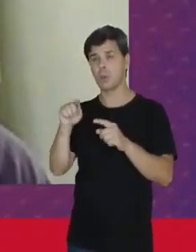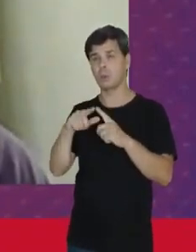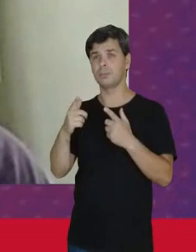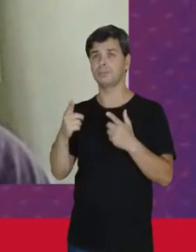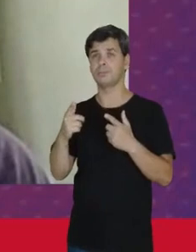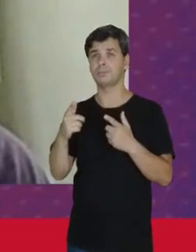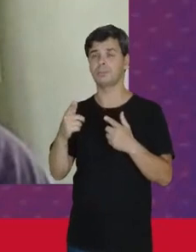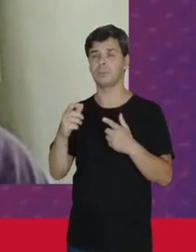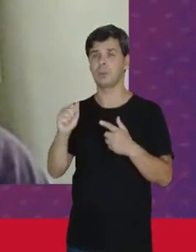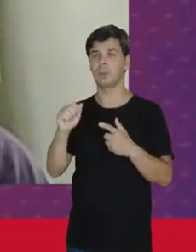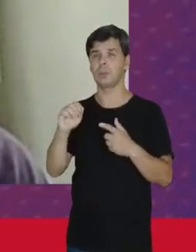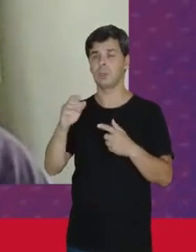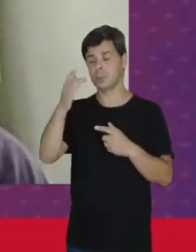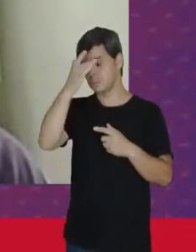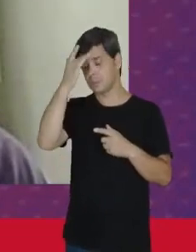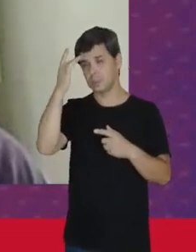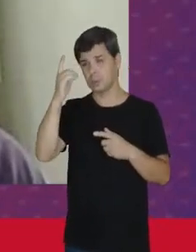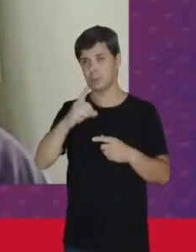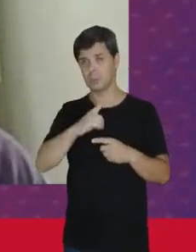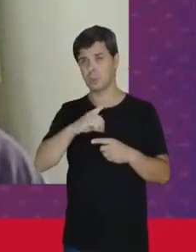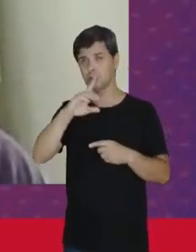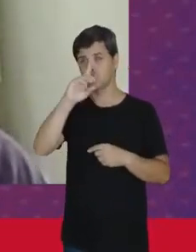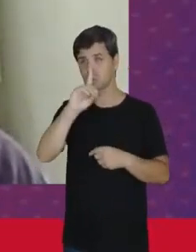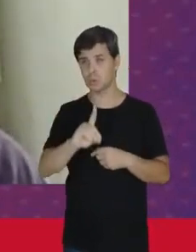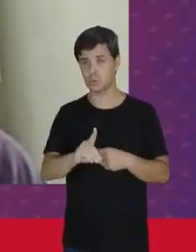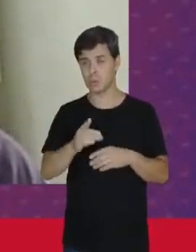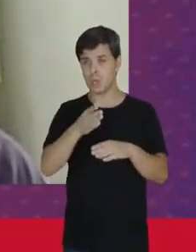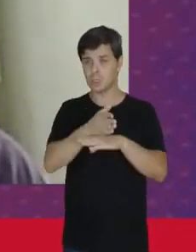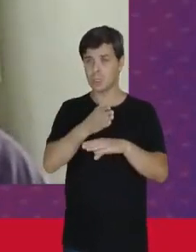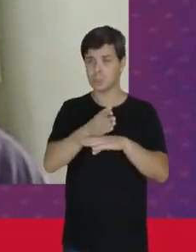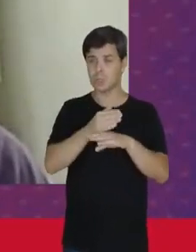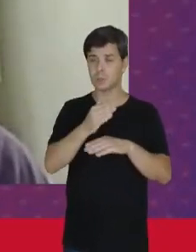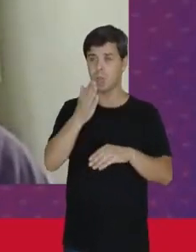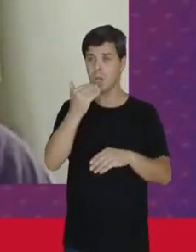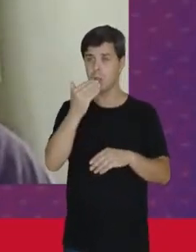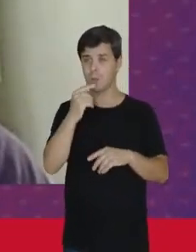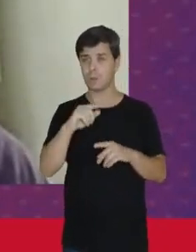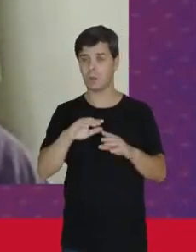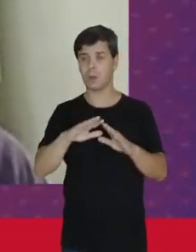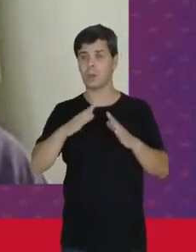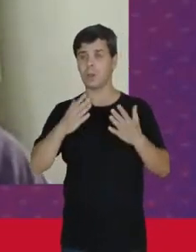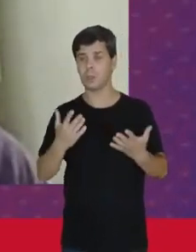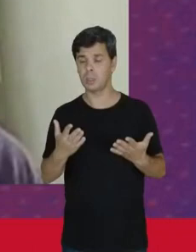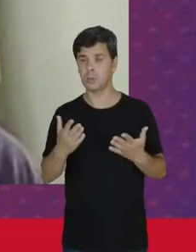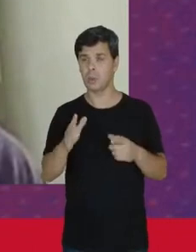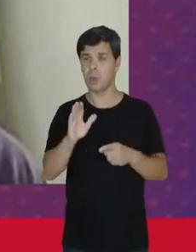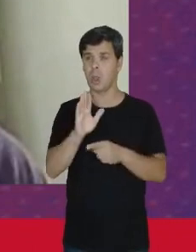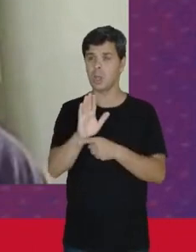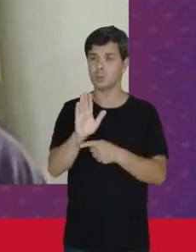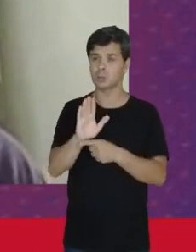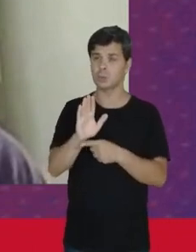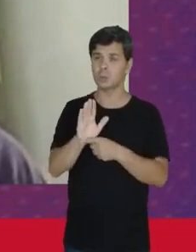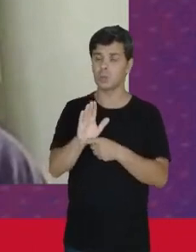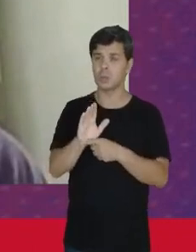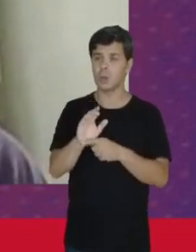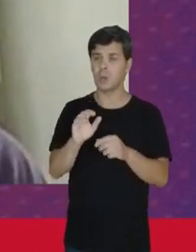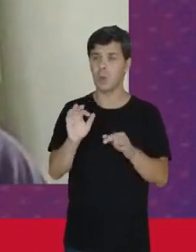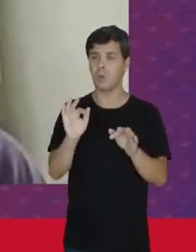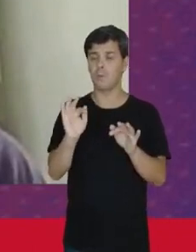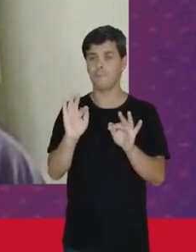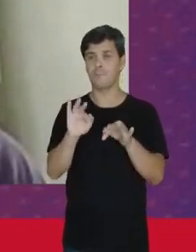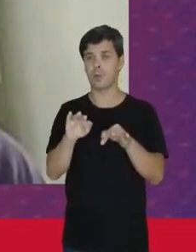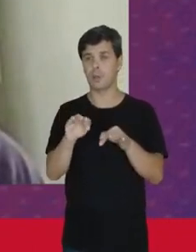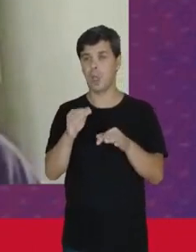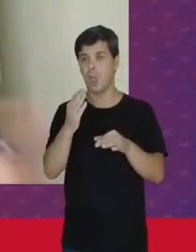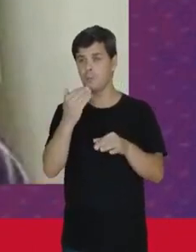possibilidade das pessoas terem o direito, o acesso ao alimento, né, então, contribuir para o fim da fome a partir